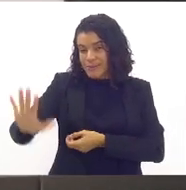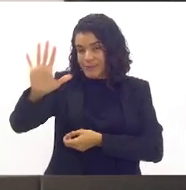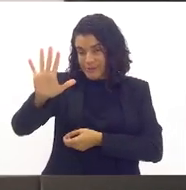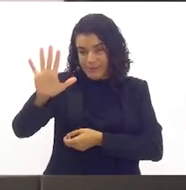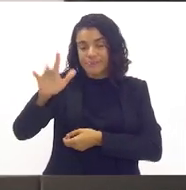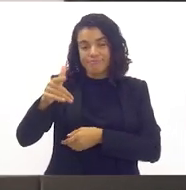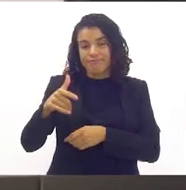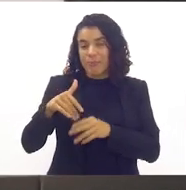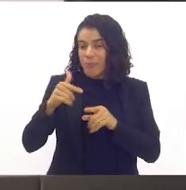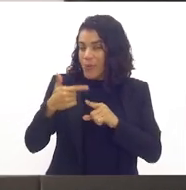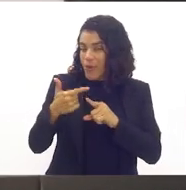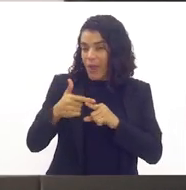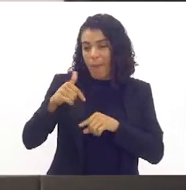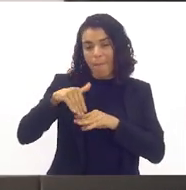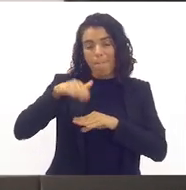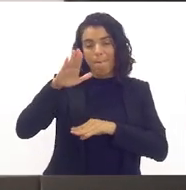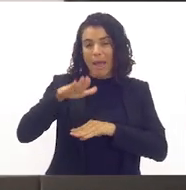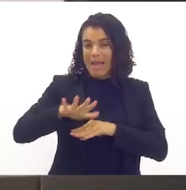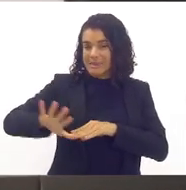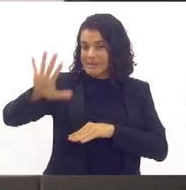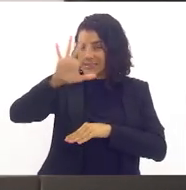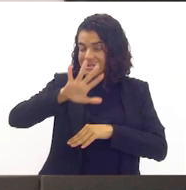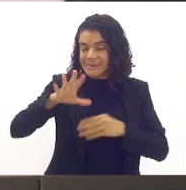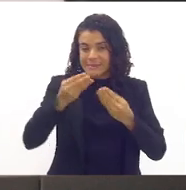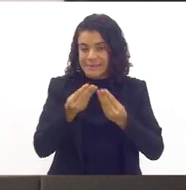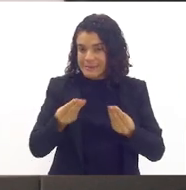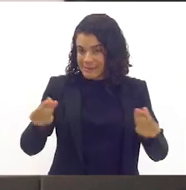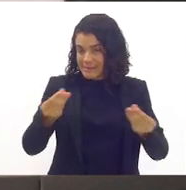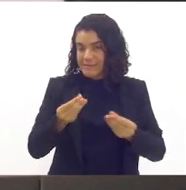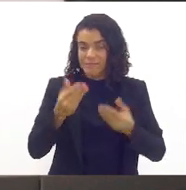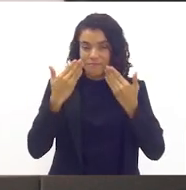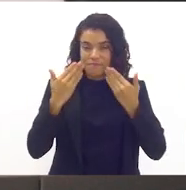mais, acho que é o quadro mais sensível que a gente tem para mostrar.